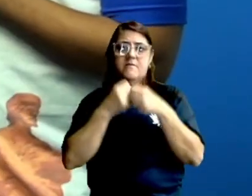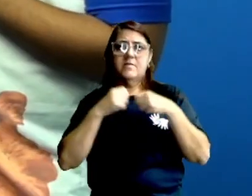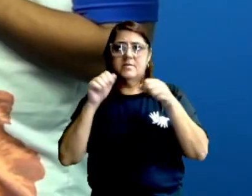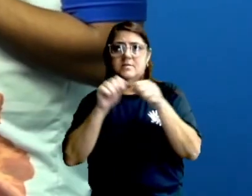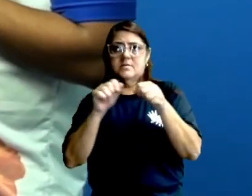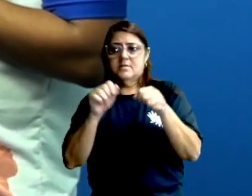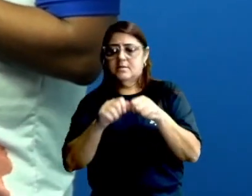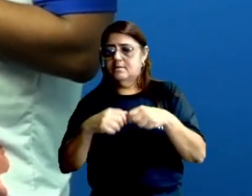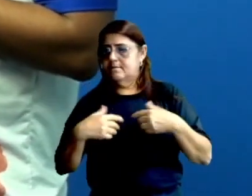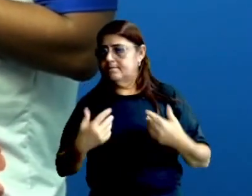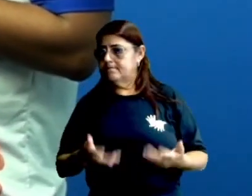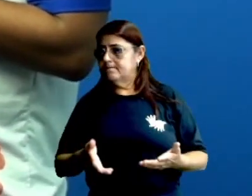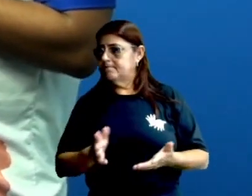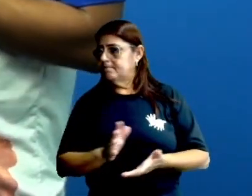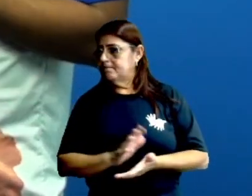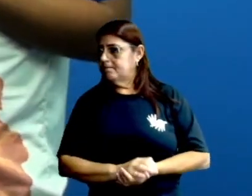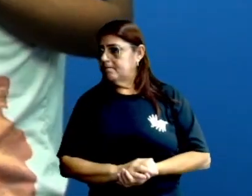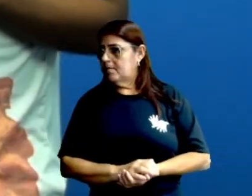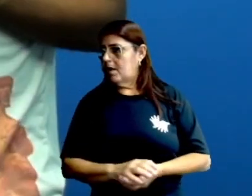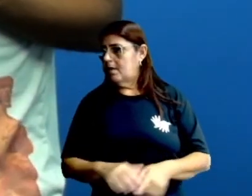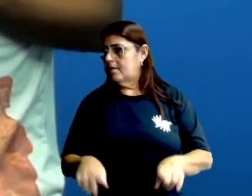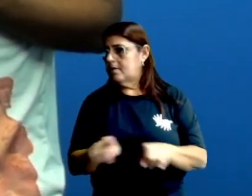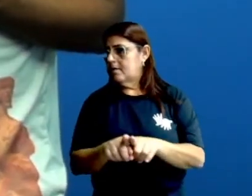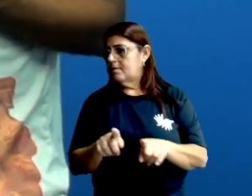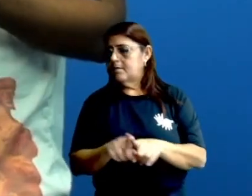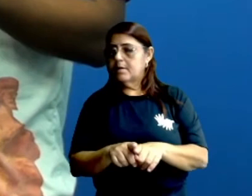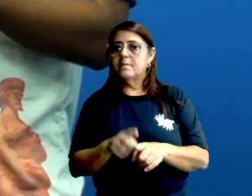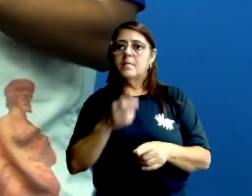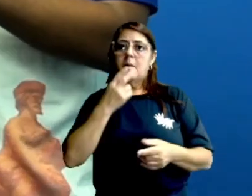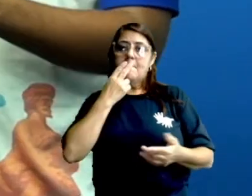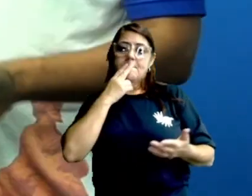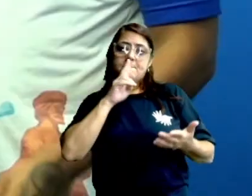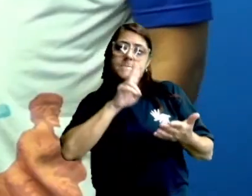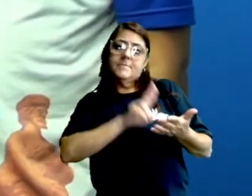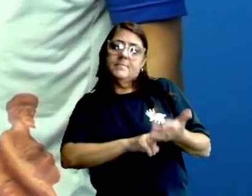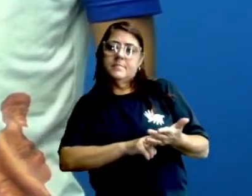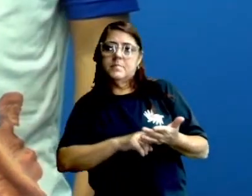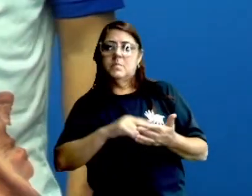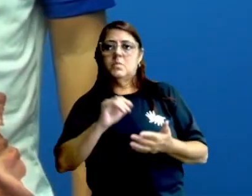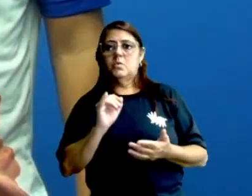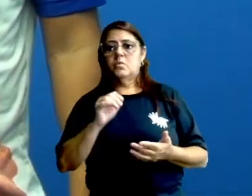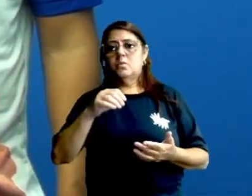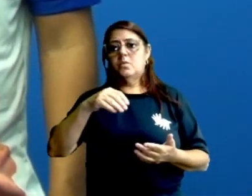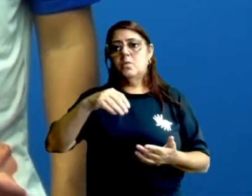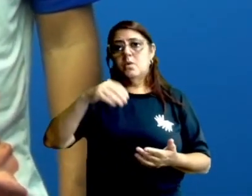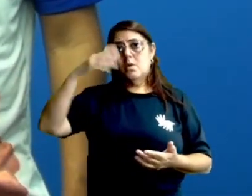tá? Então, e também os mensageiros do imperador passavam por essas